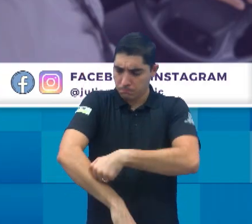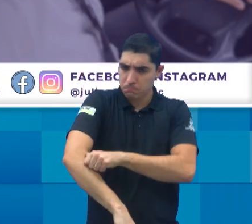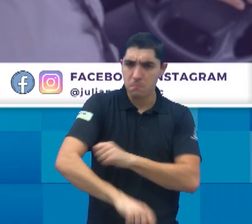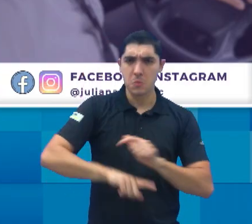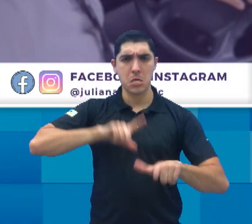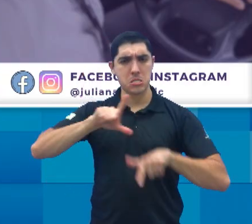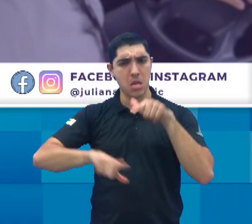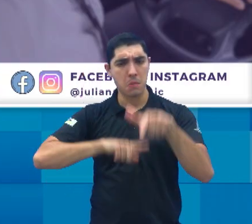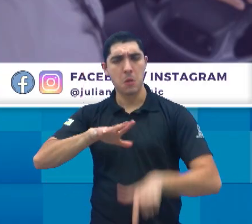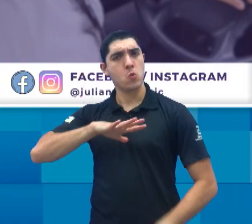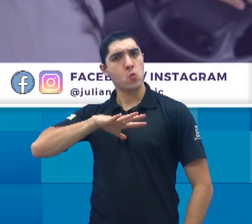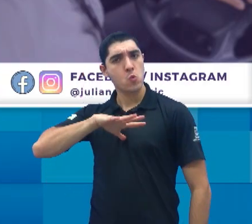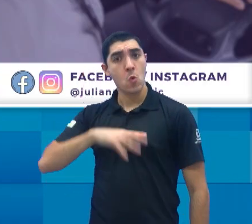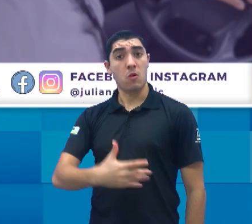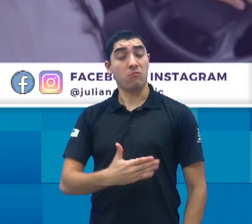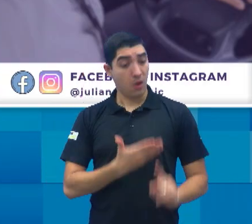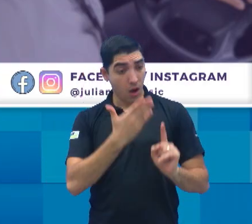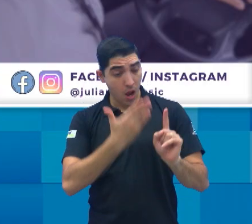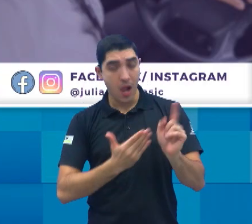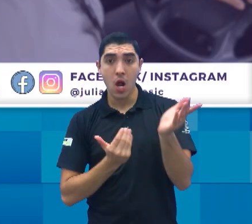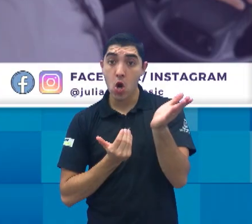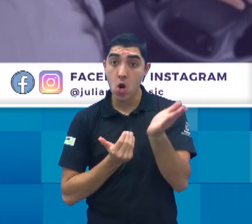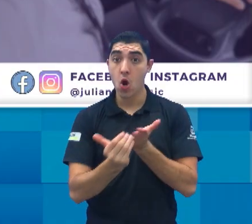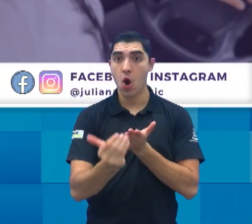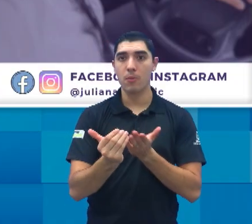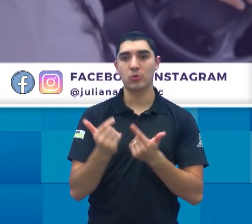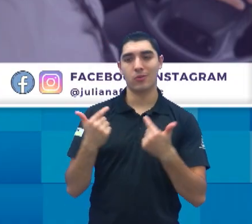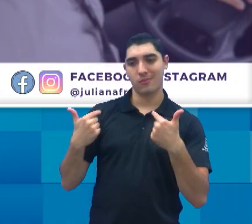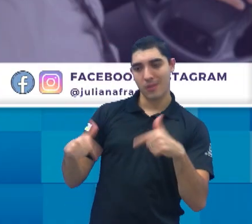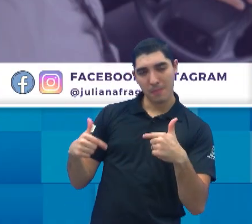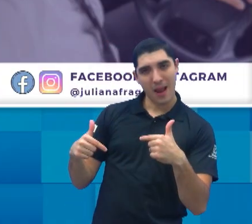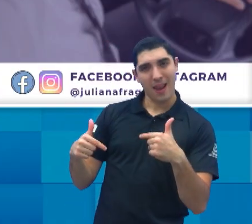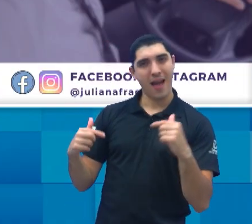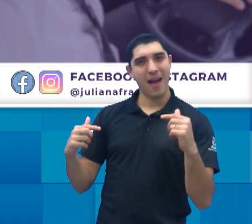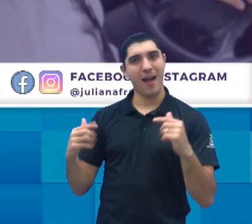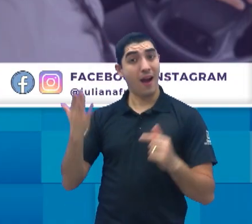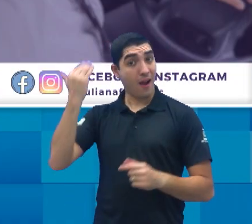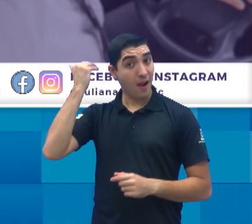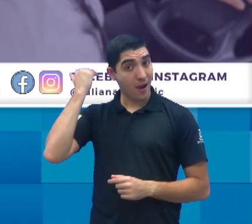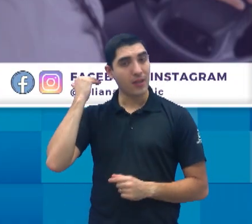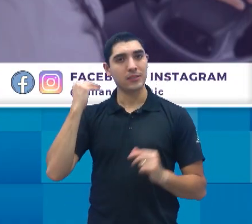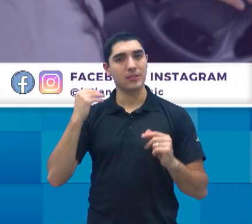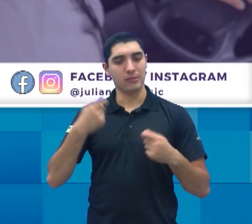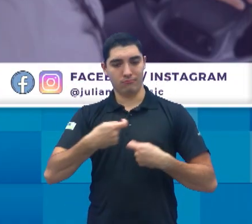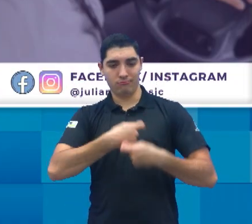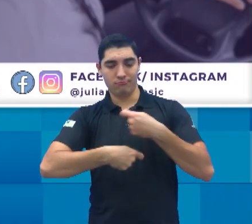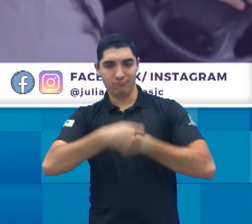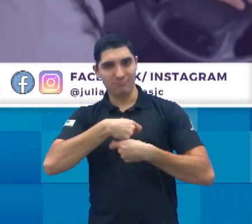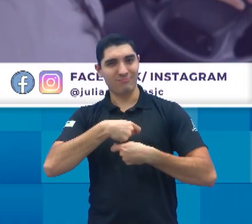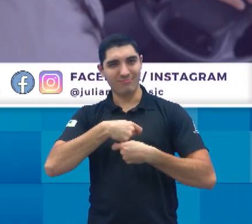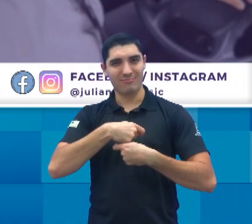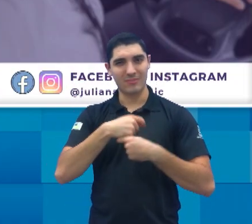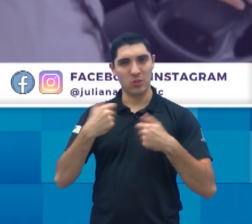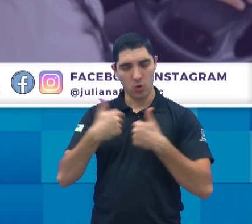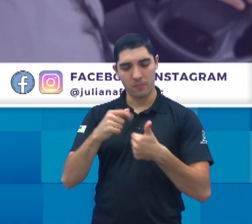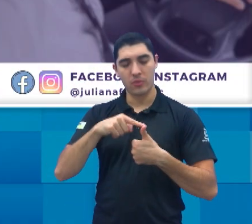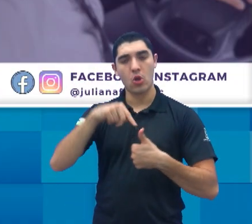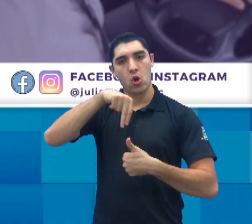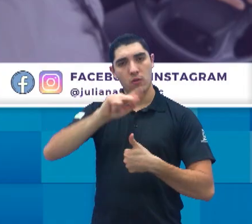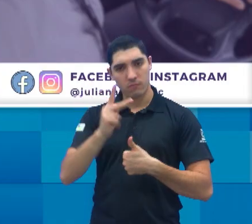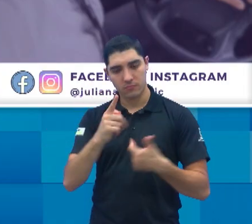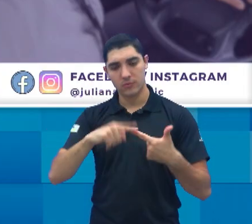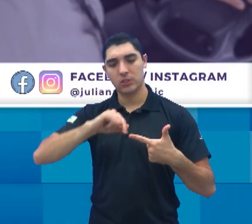dignidade. A Thalita iniciou sua caminhada no transporte público como cobradora, na linha do Novo Horizonte, do Jardim São José, do